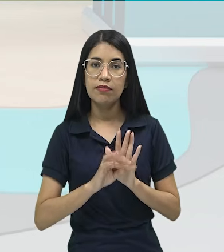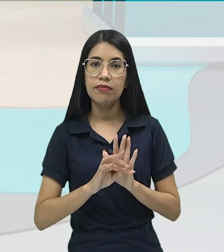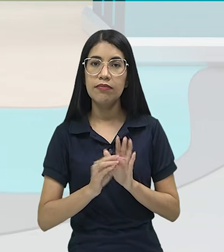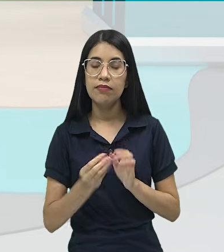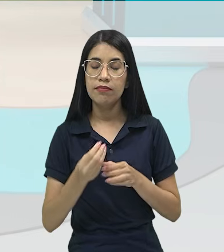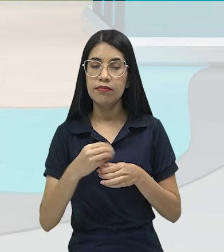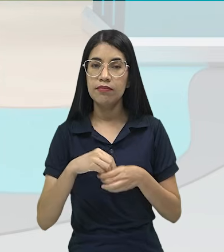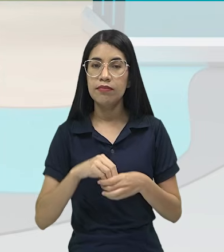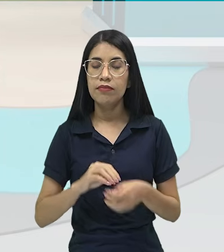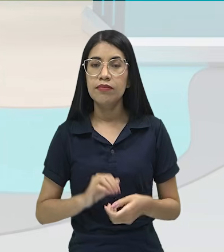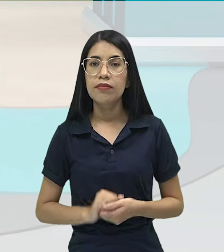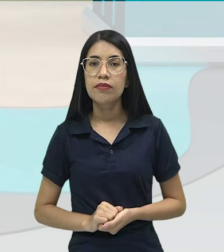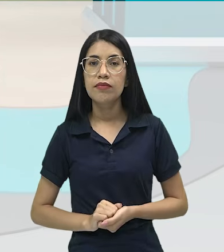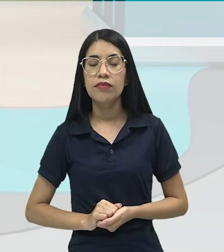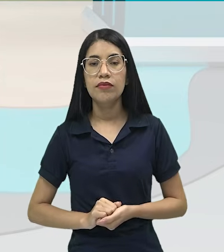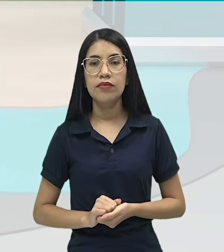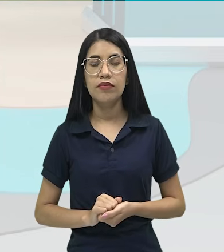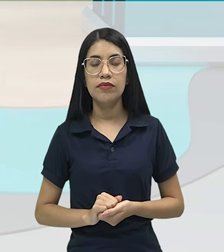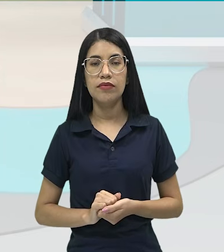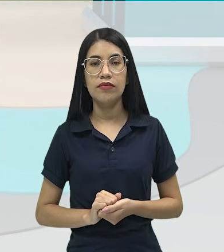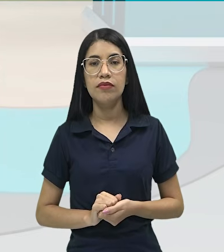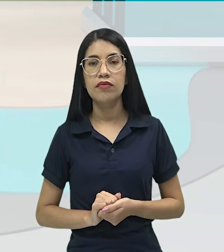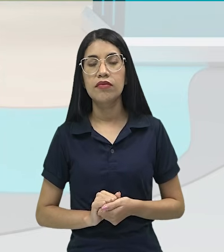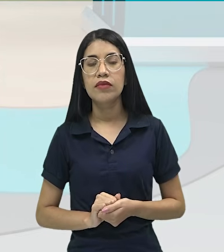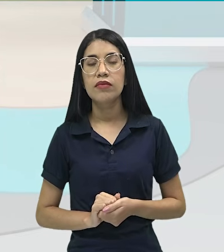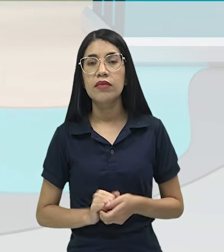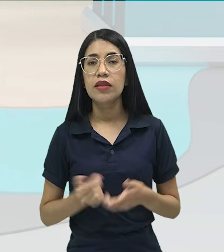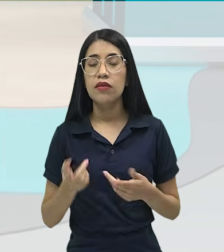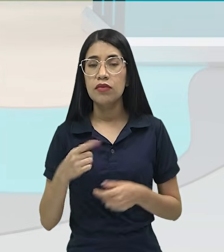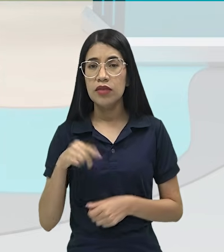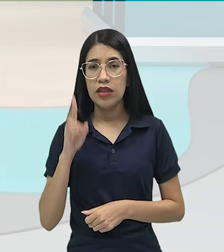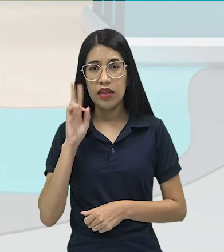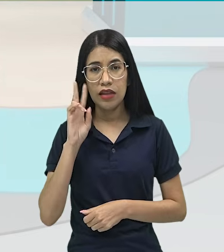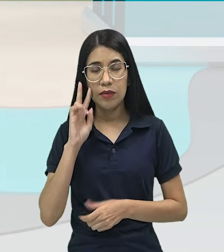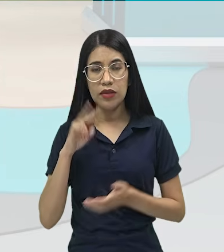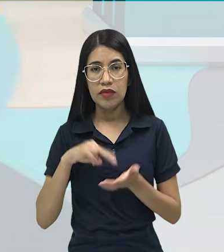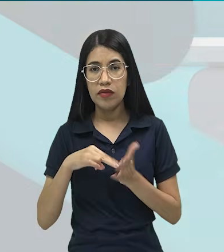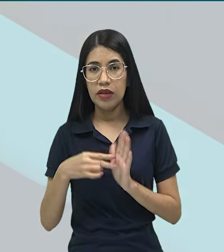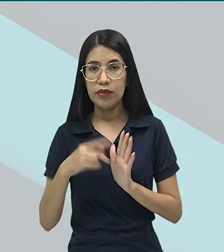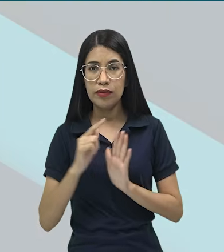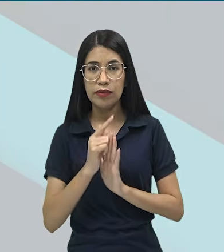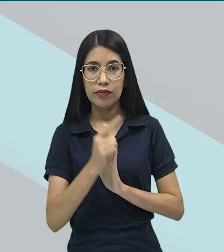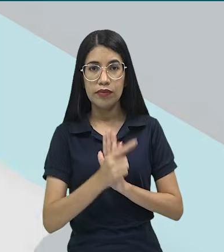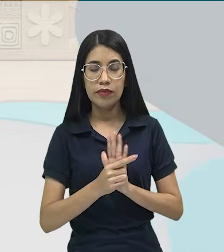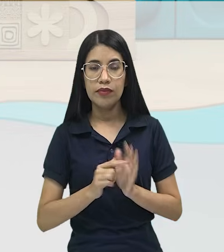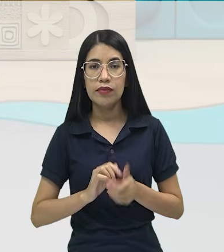né? Então, você lembra o que é o gênero?